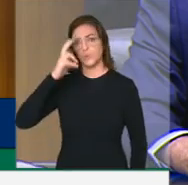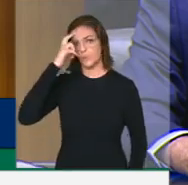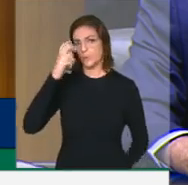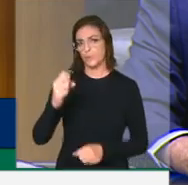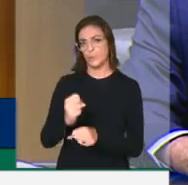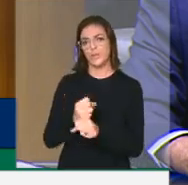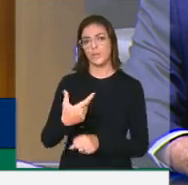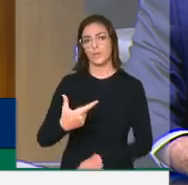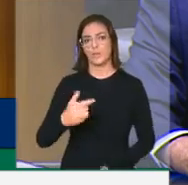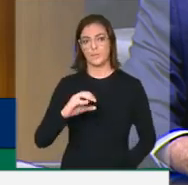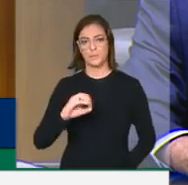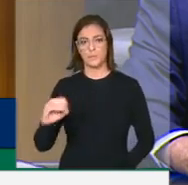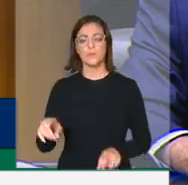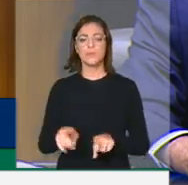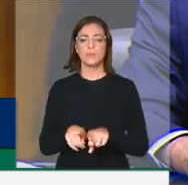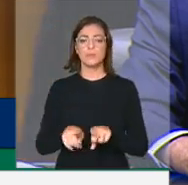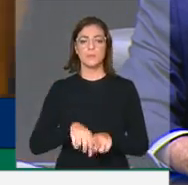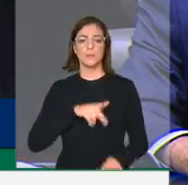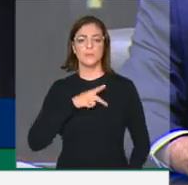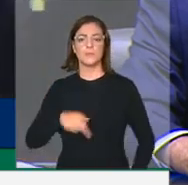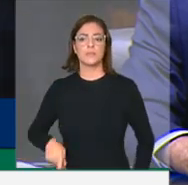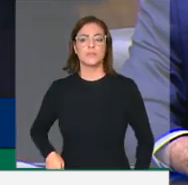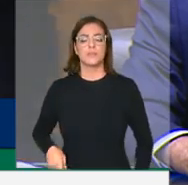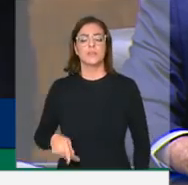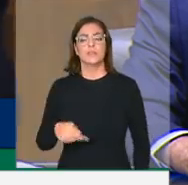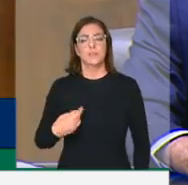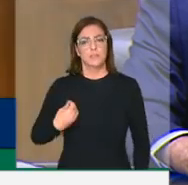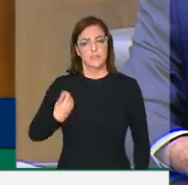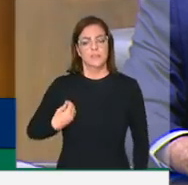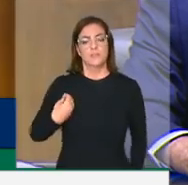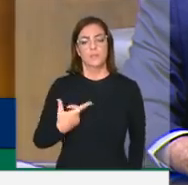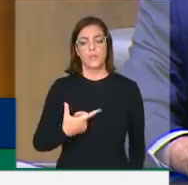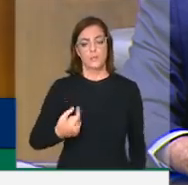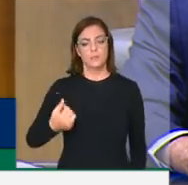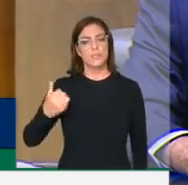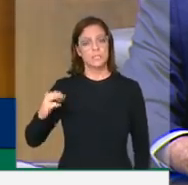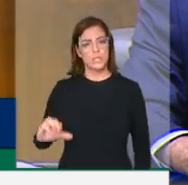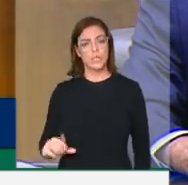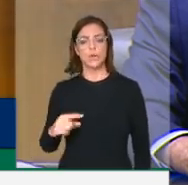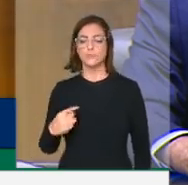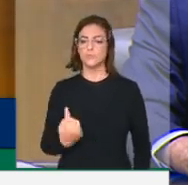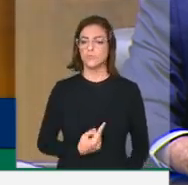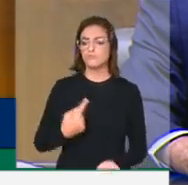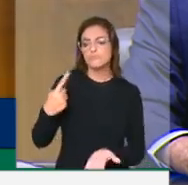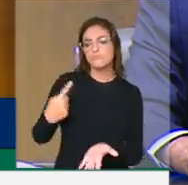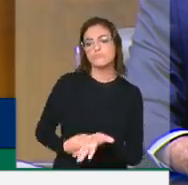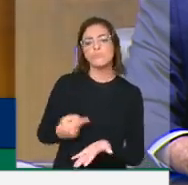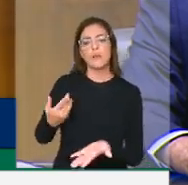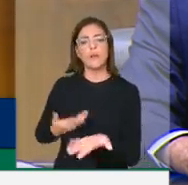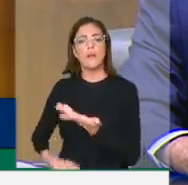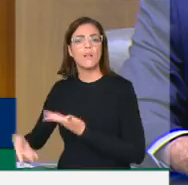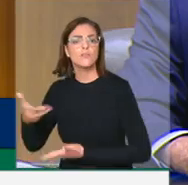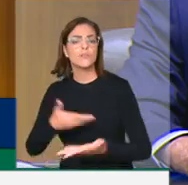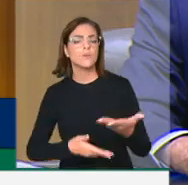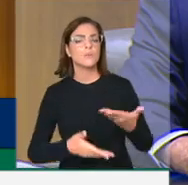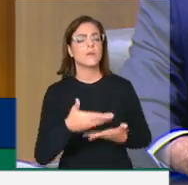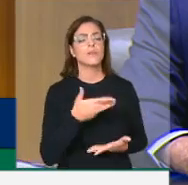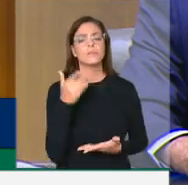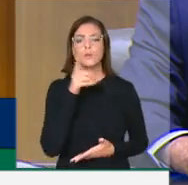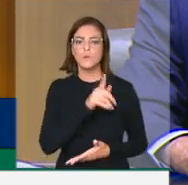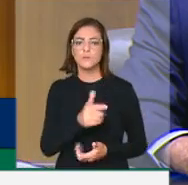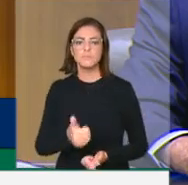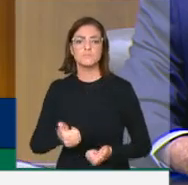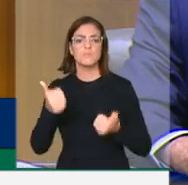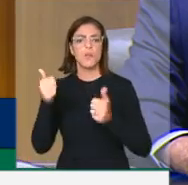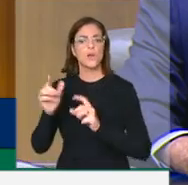2000, como presidenta na Comissão de Cultura no ano de 2019, firmamos as relações legislativas de modo a ampliar o diálogo e a